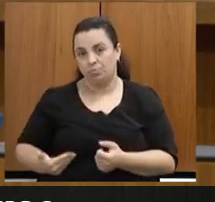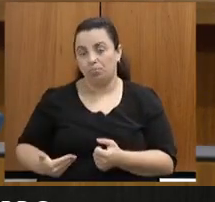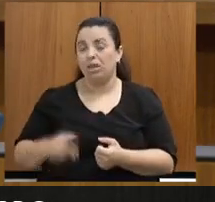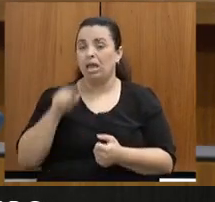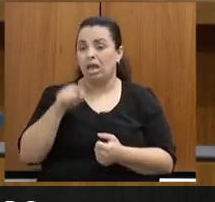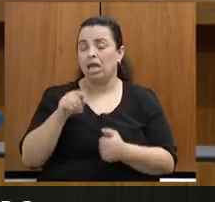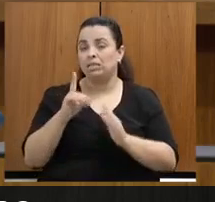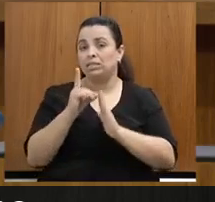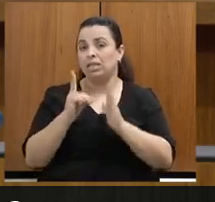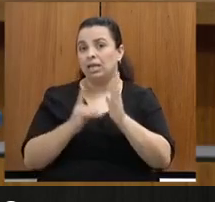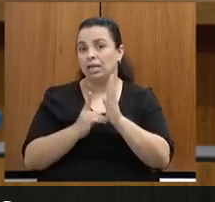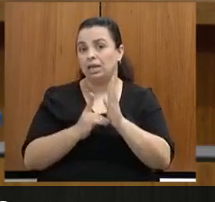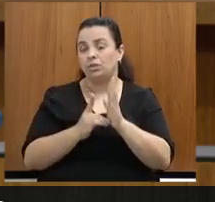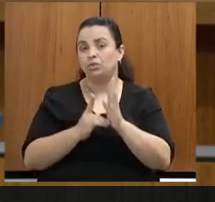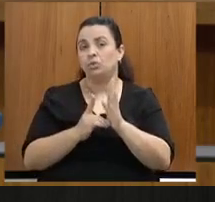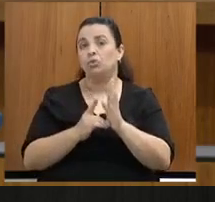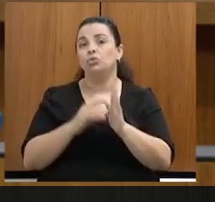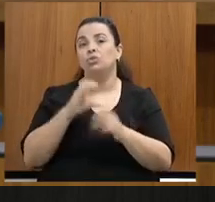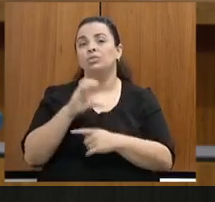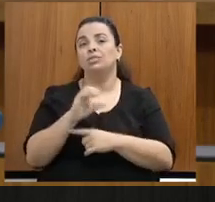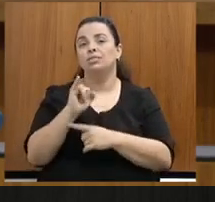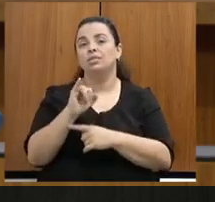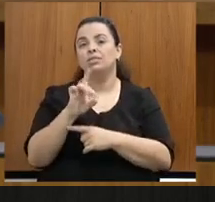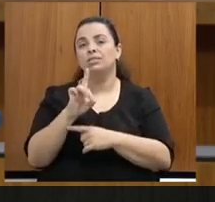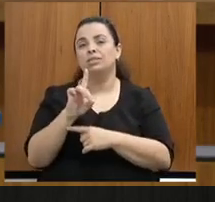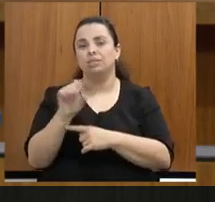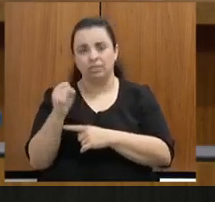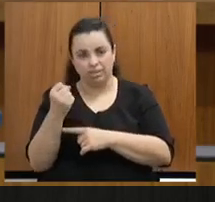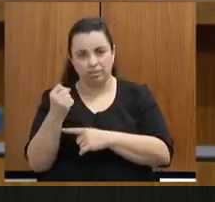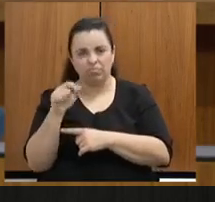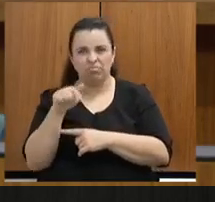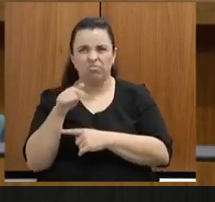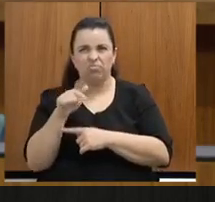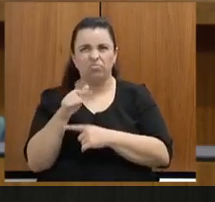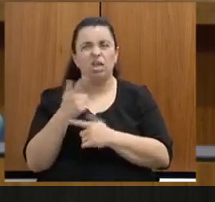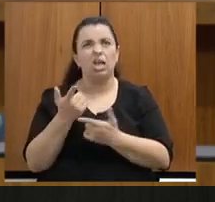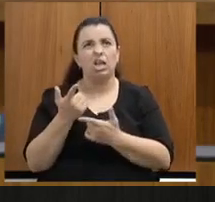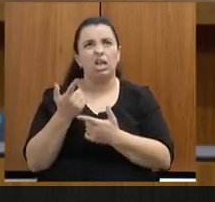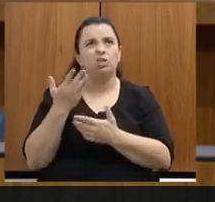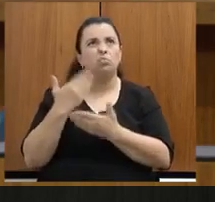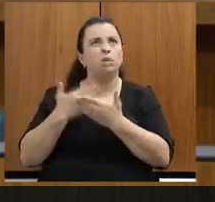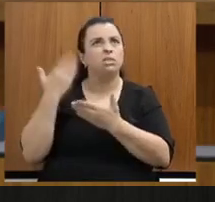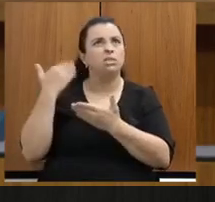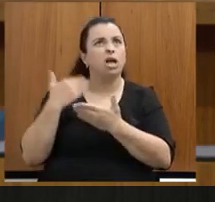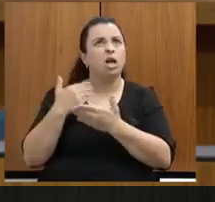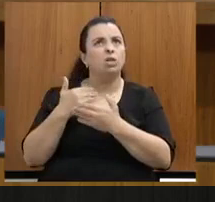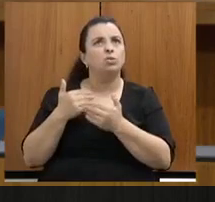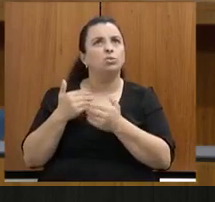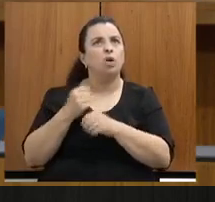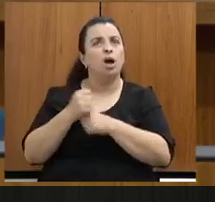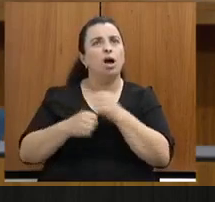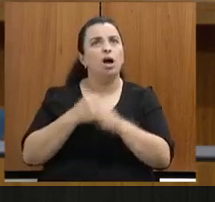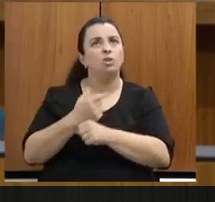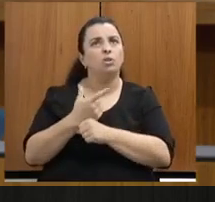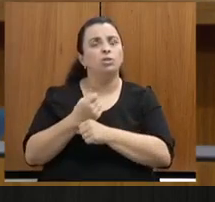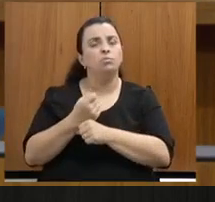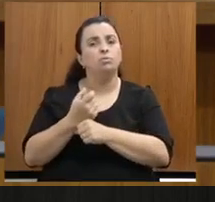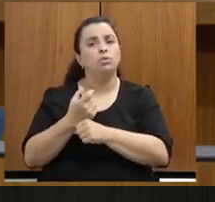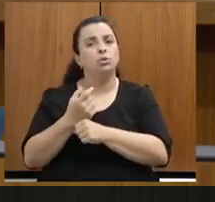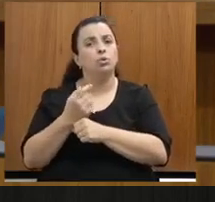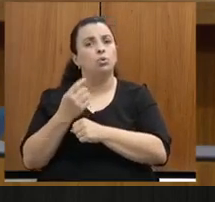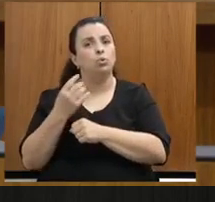do se diz que a gente chama de decreto do sincera de 2004 e desde 2004